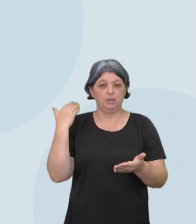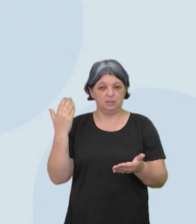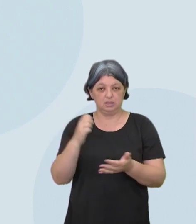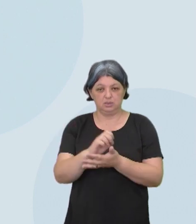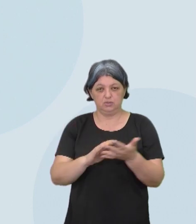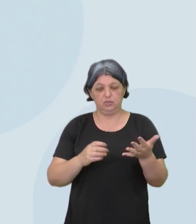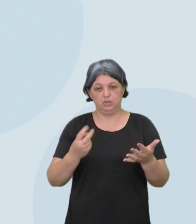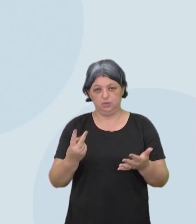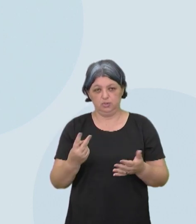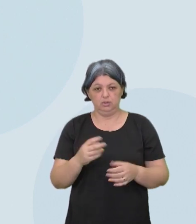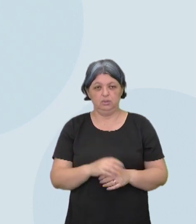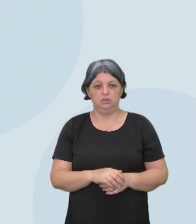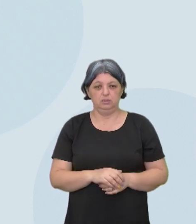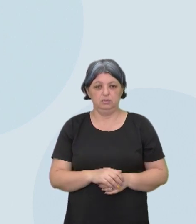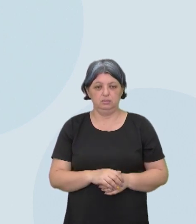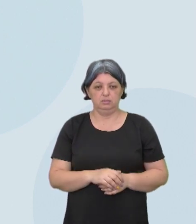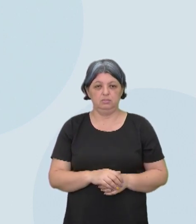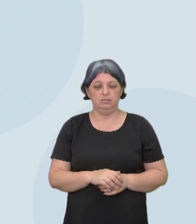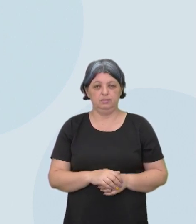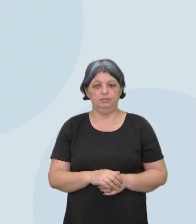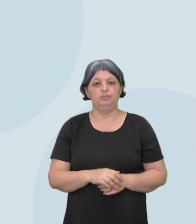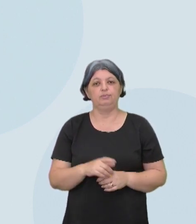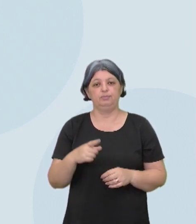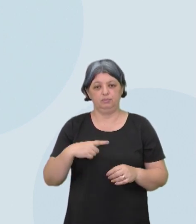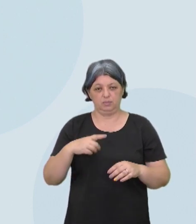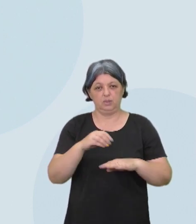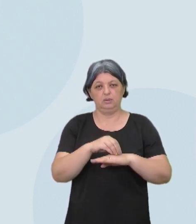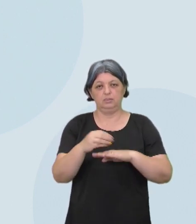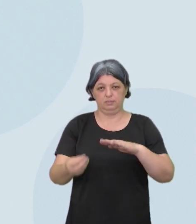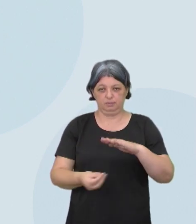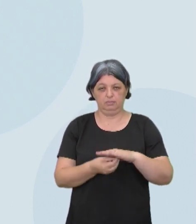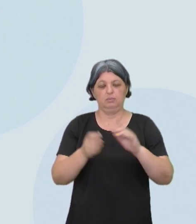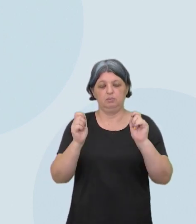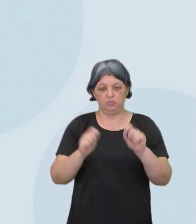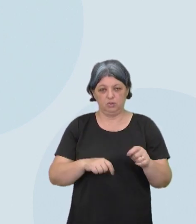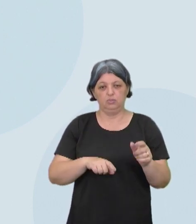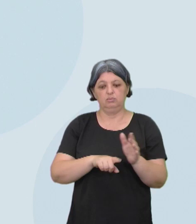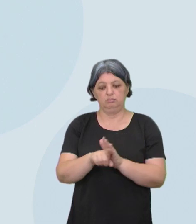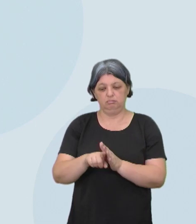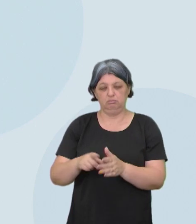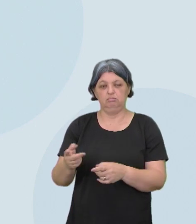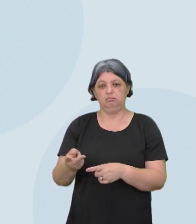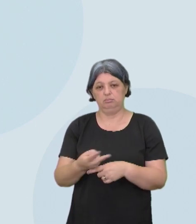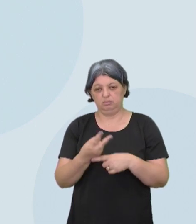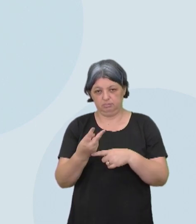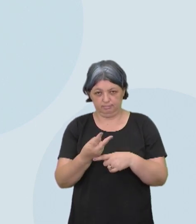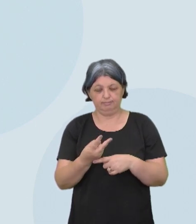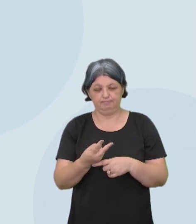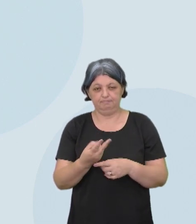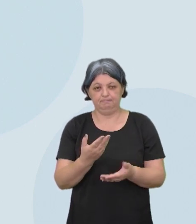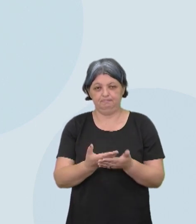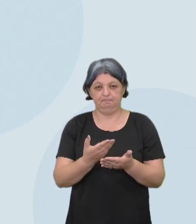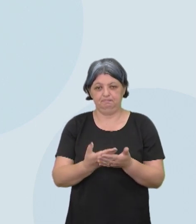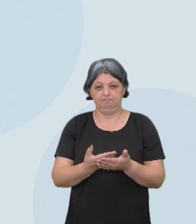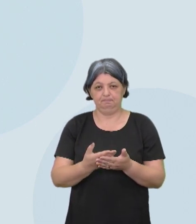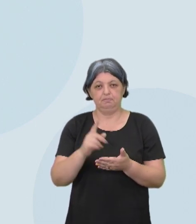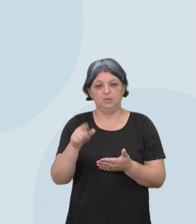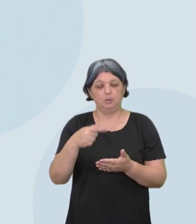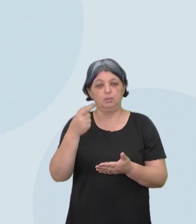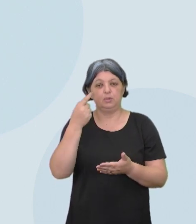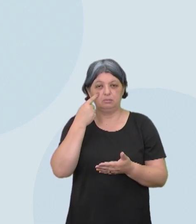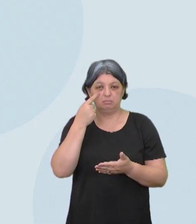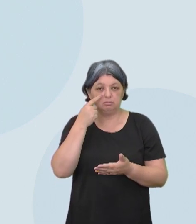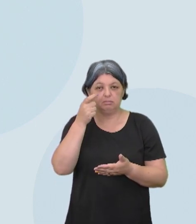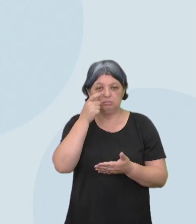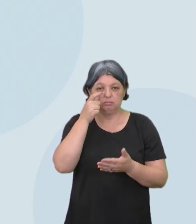atividade 2, que está presente lá no nosso repositório, vocês podem buscar então essas aulas e ver com calma